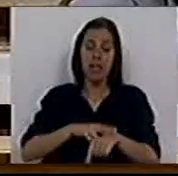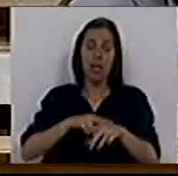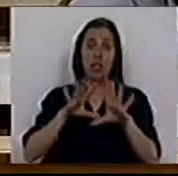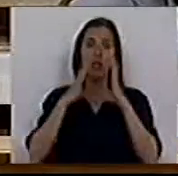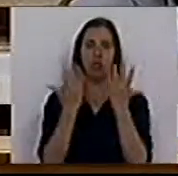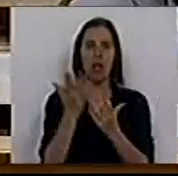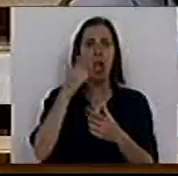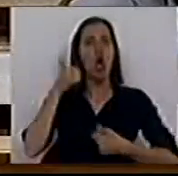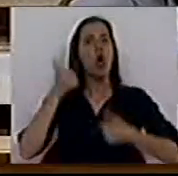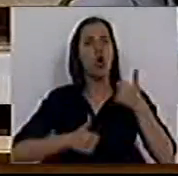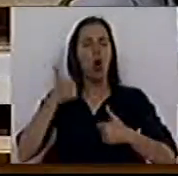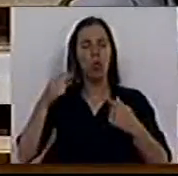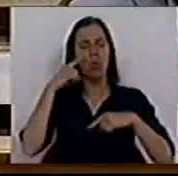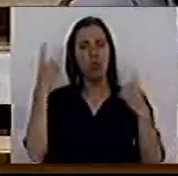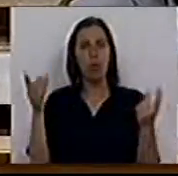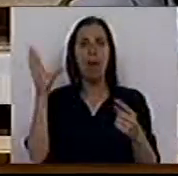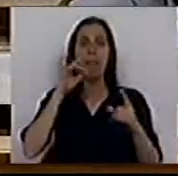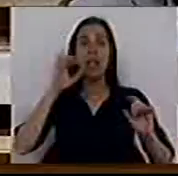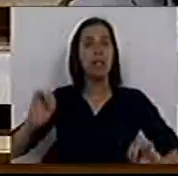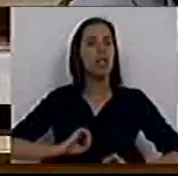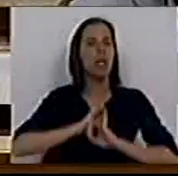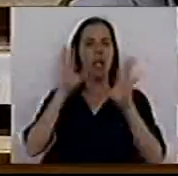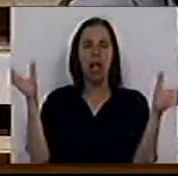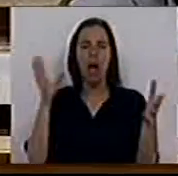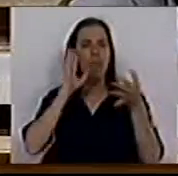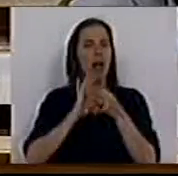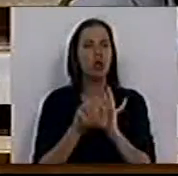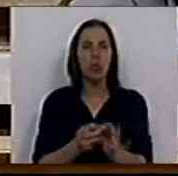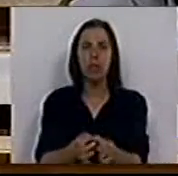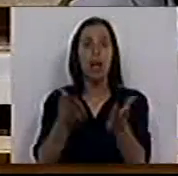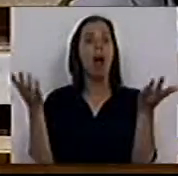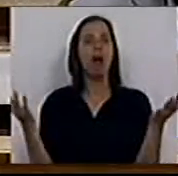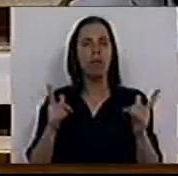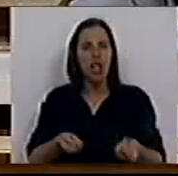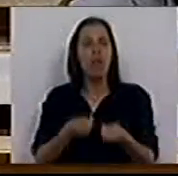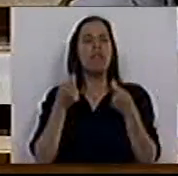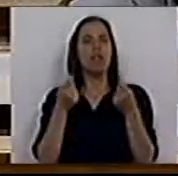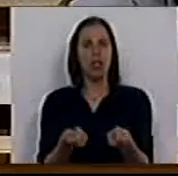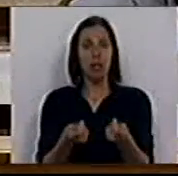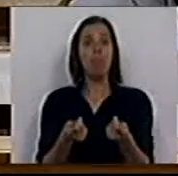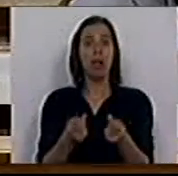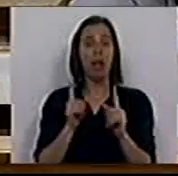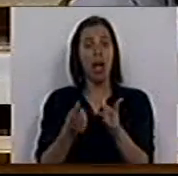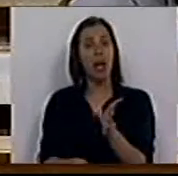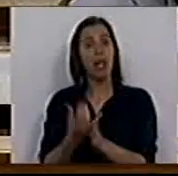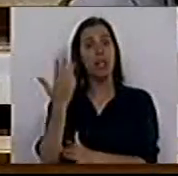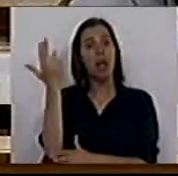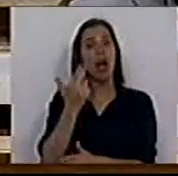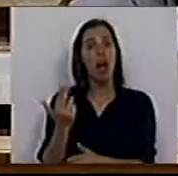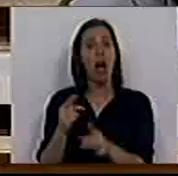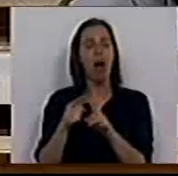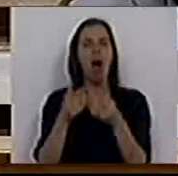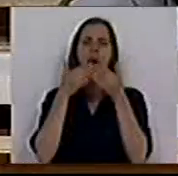das Artes, por concurso público, a forma mais clara, mais escrutinada de investimento, que é na criação